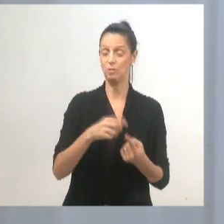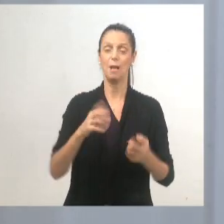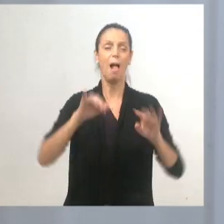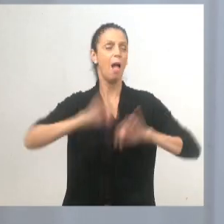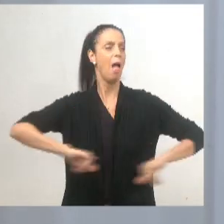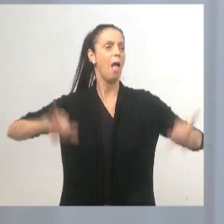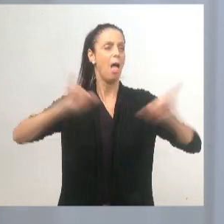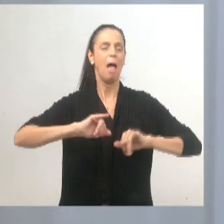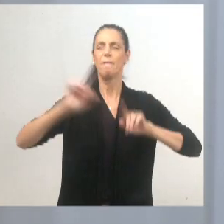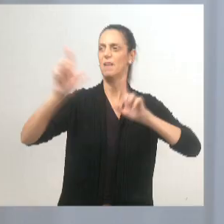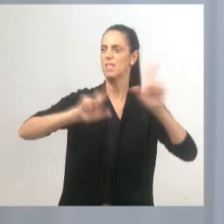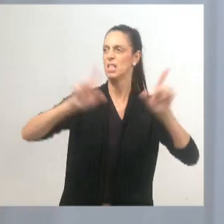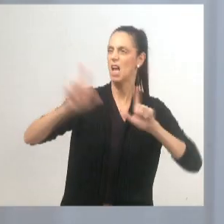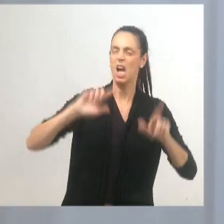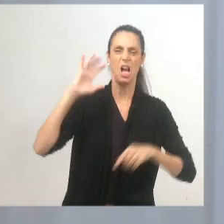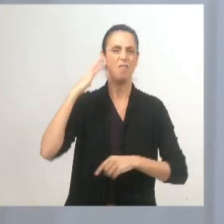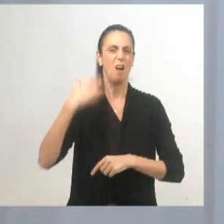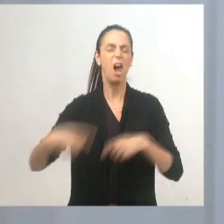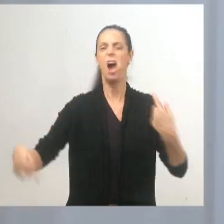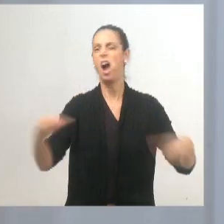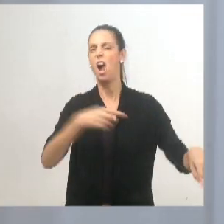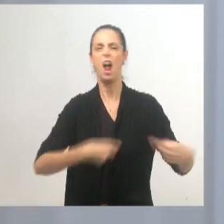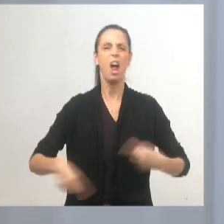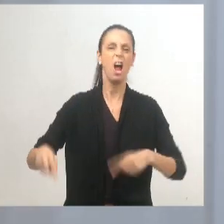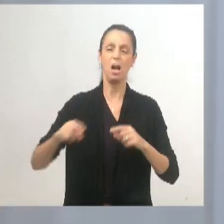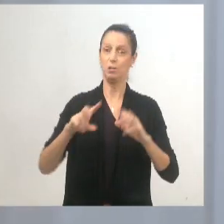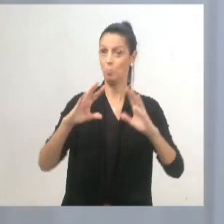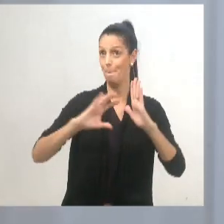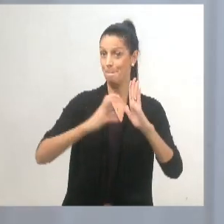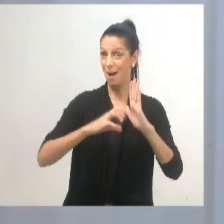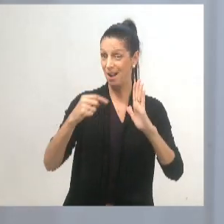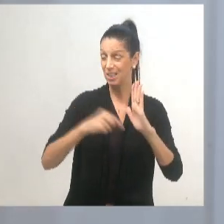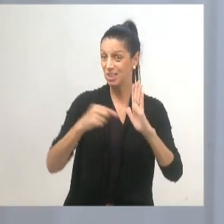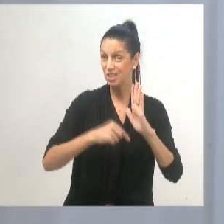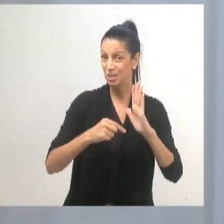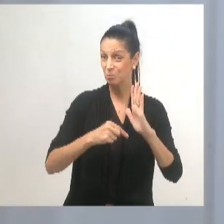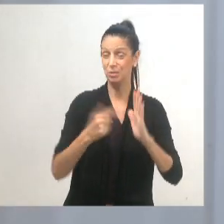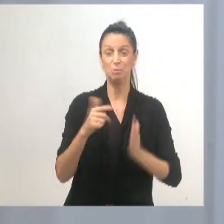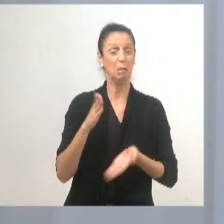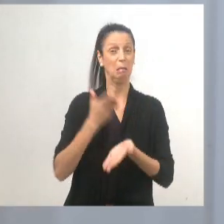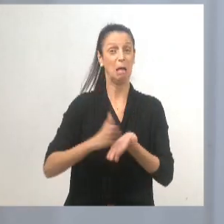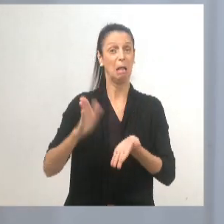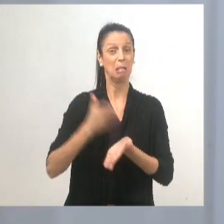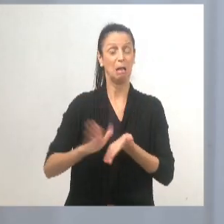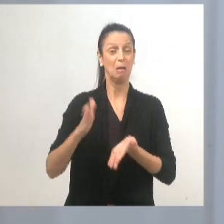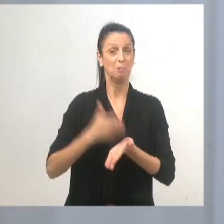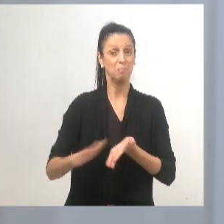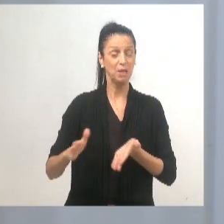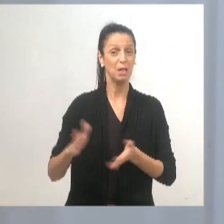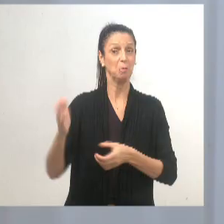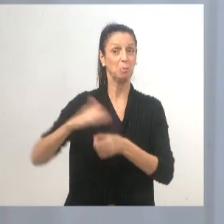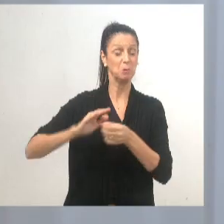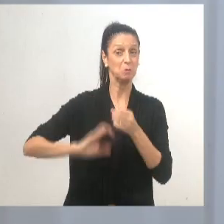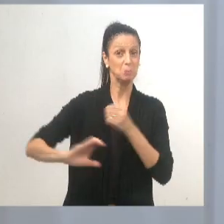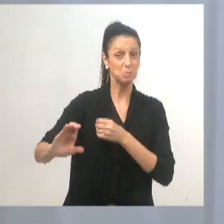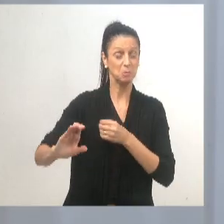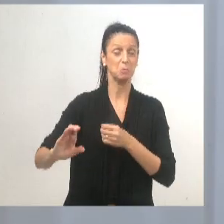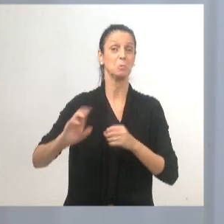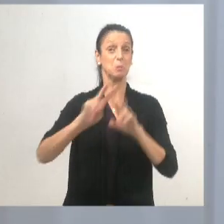dos jornais, alimentar uma disputa interna partidária que não tem nada a ver com as discussões que são tratadas aqui nesta